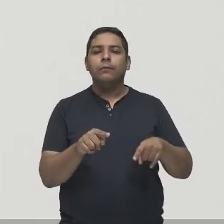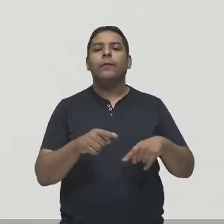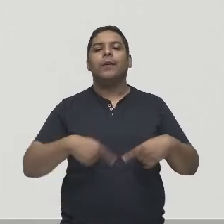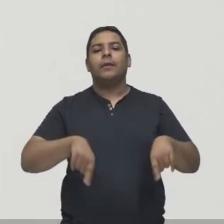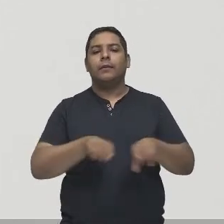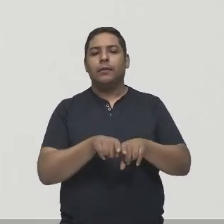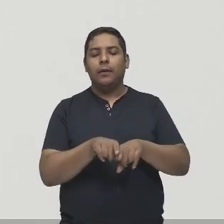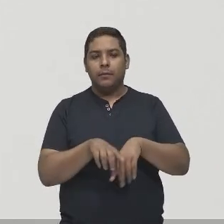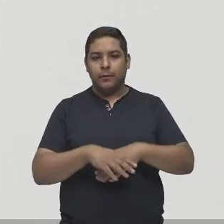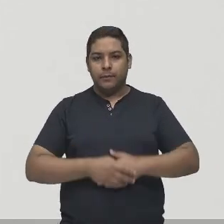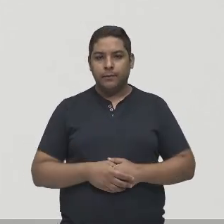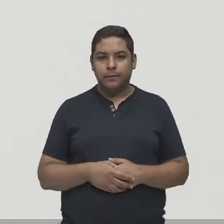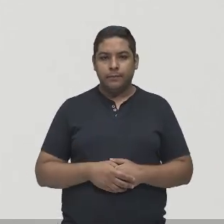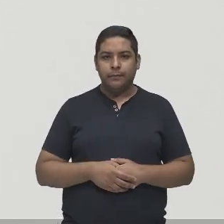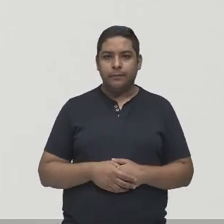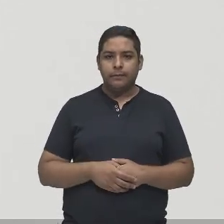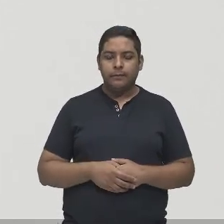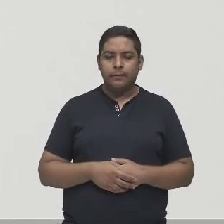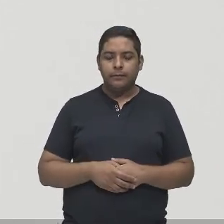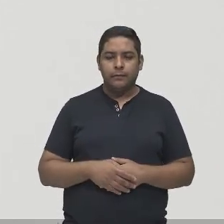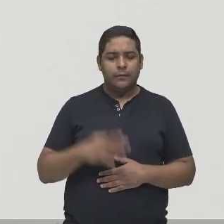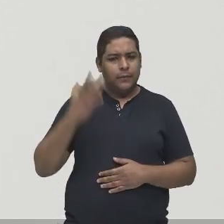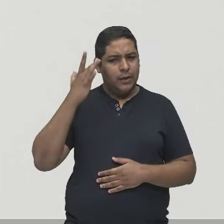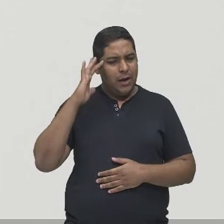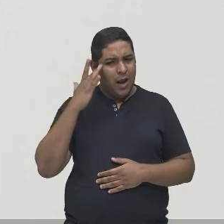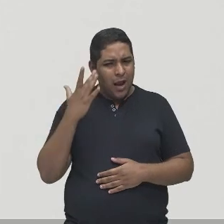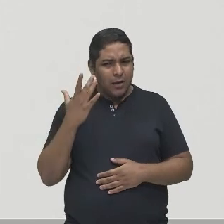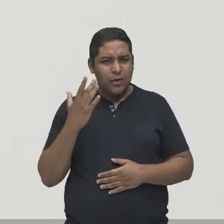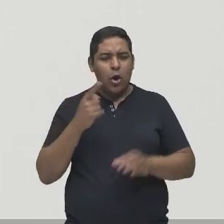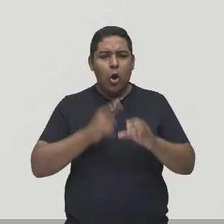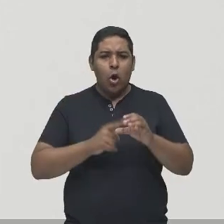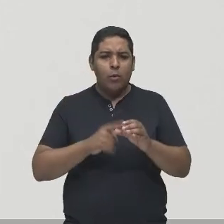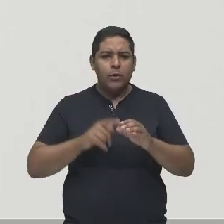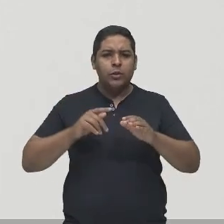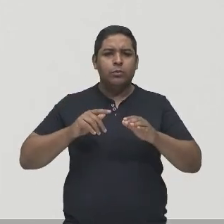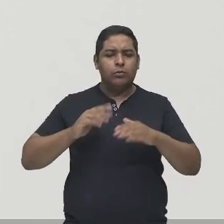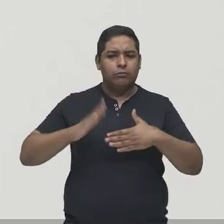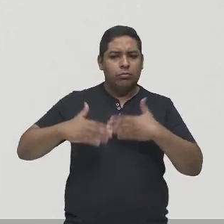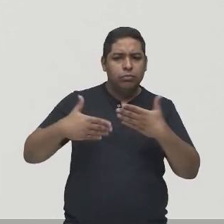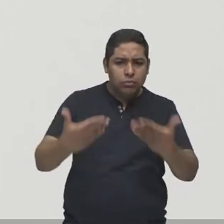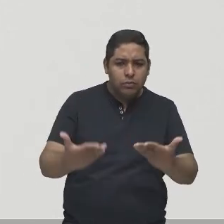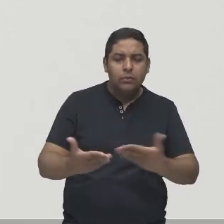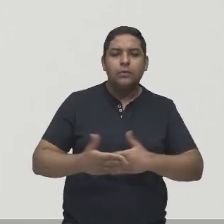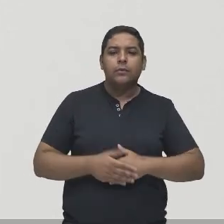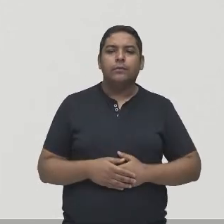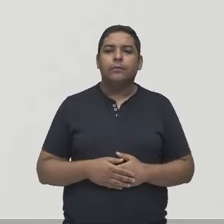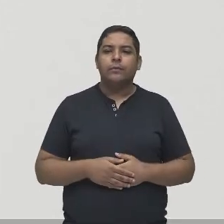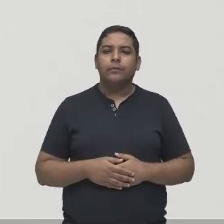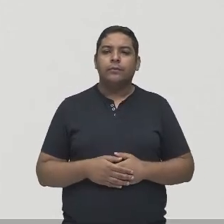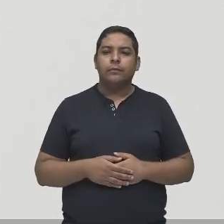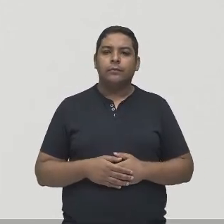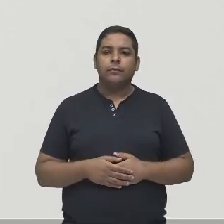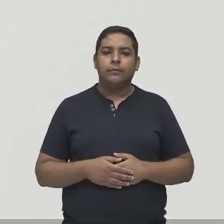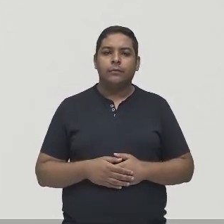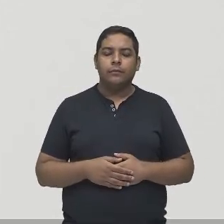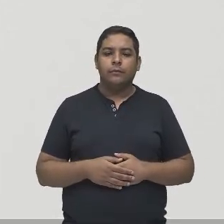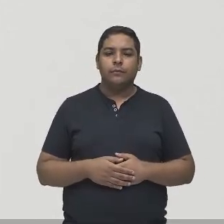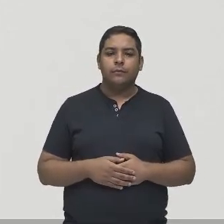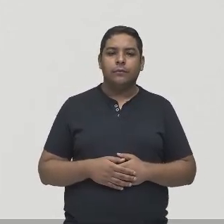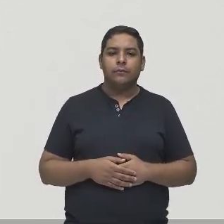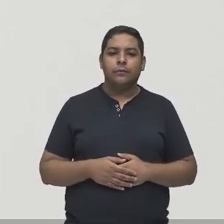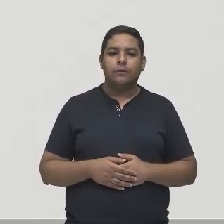aí, será que o comunismo pode avançar? Antes que isso aconteça, e nem chegou propriamente a acontecer na Itália, nós vamos nos